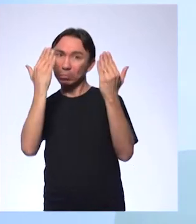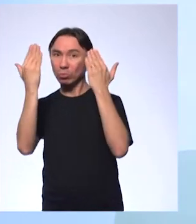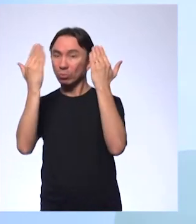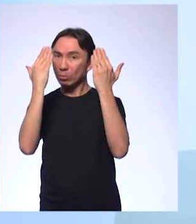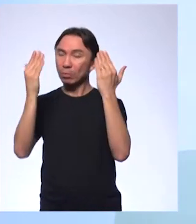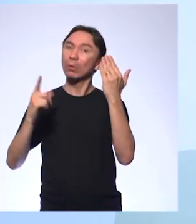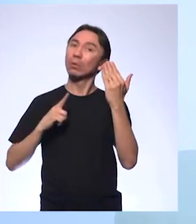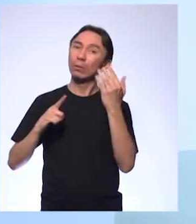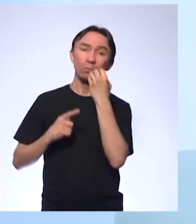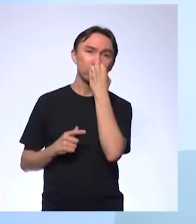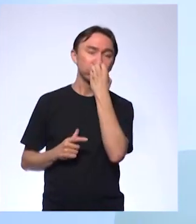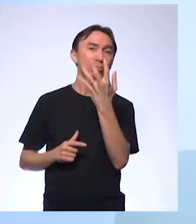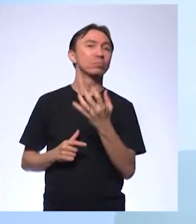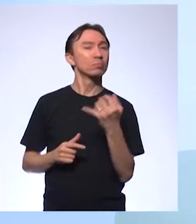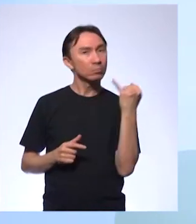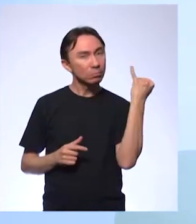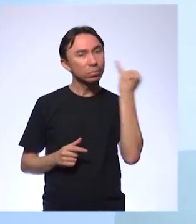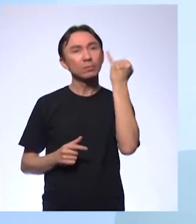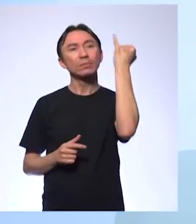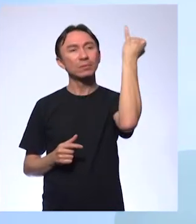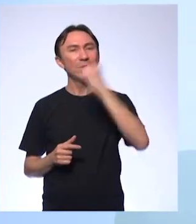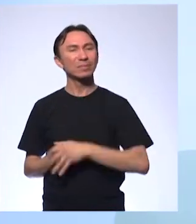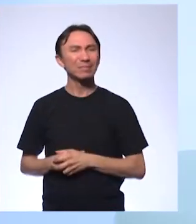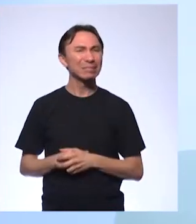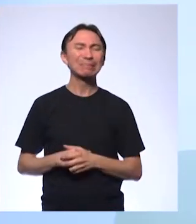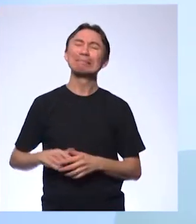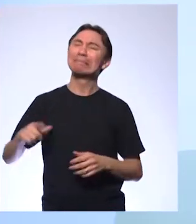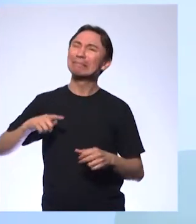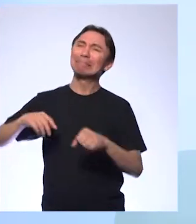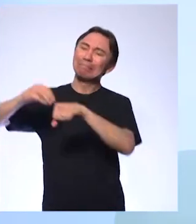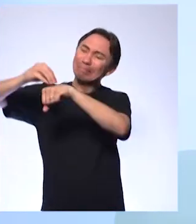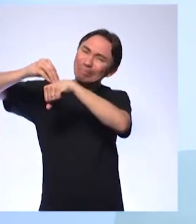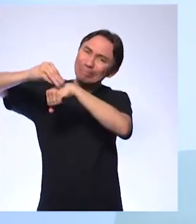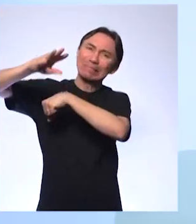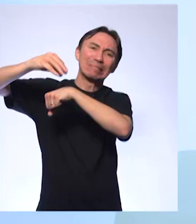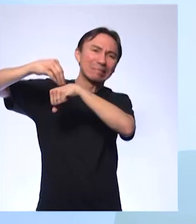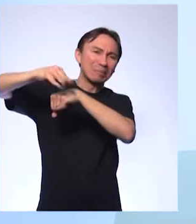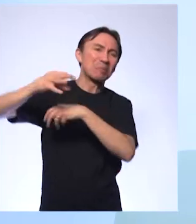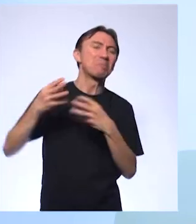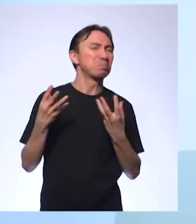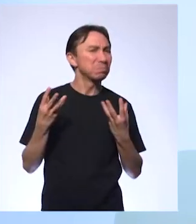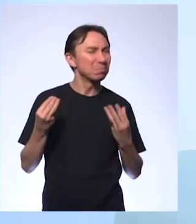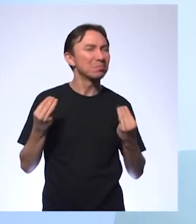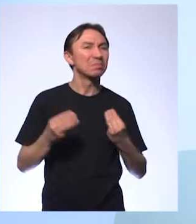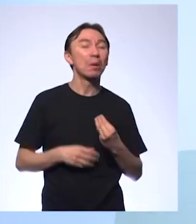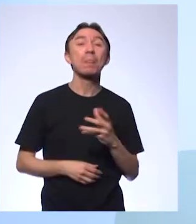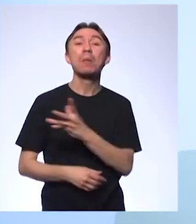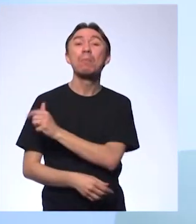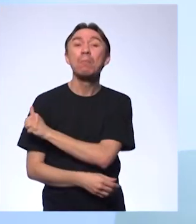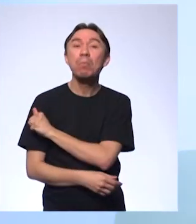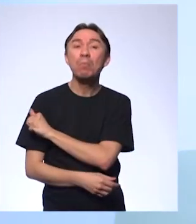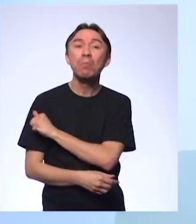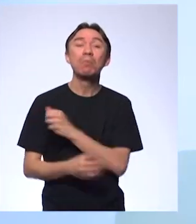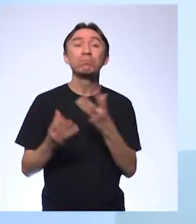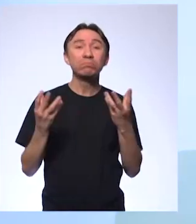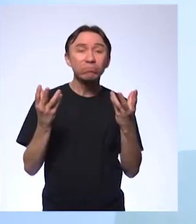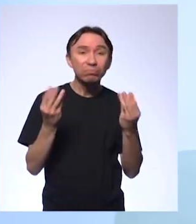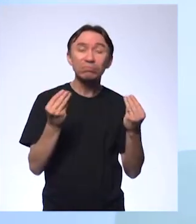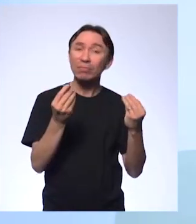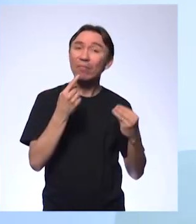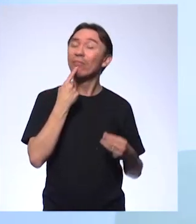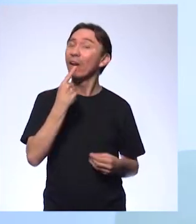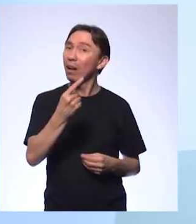@agape.psicologia, ok? Porque você vai ter várias dicas e vários alunos comentam, né, Luanda, a respeito da participação